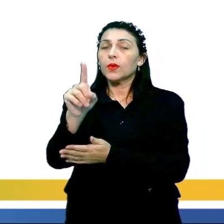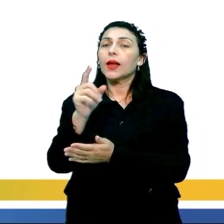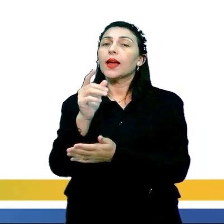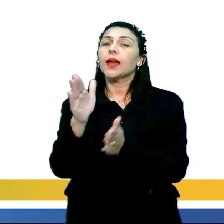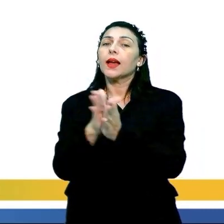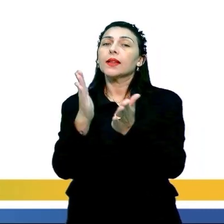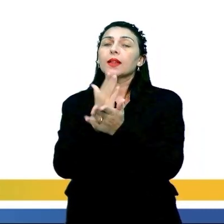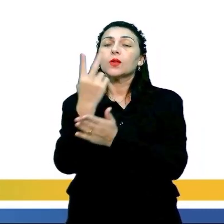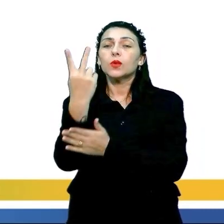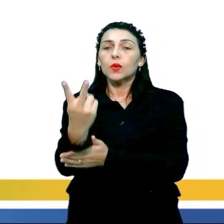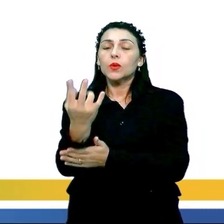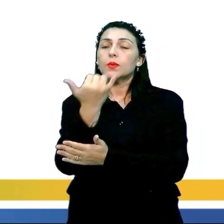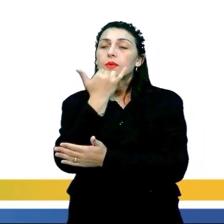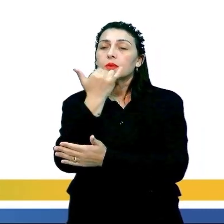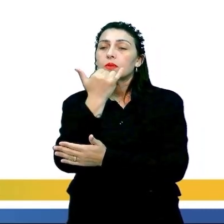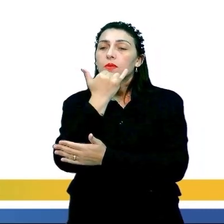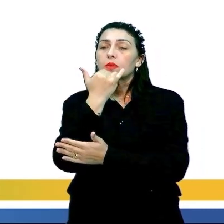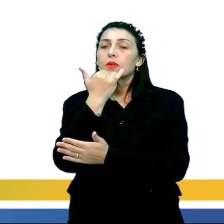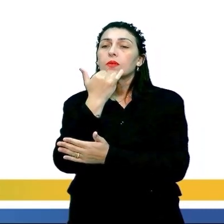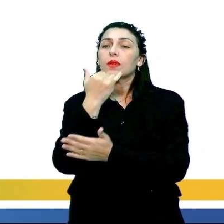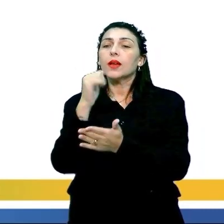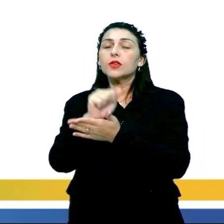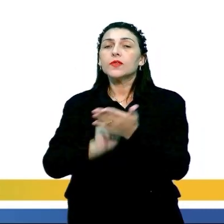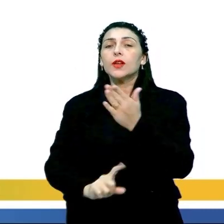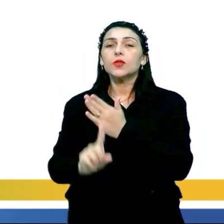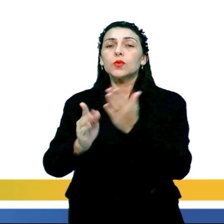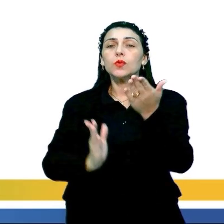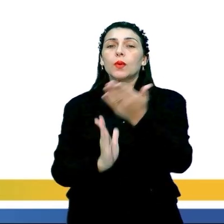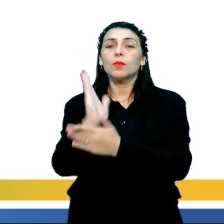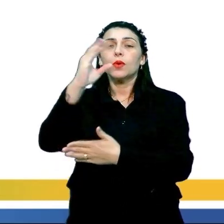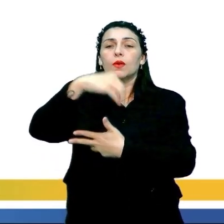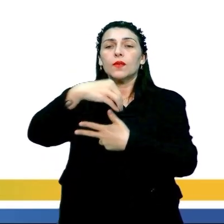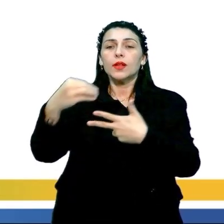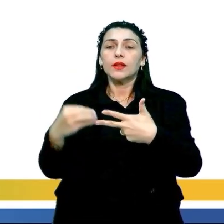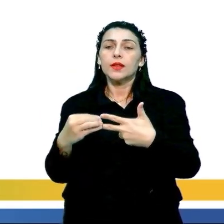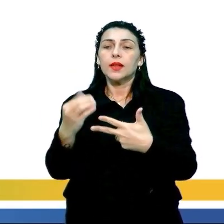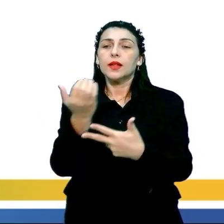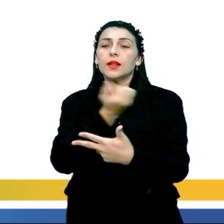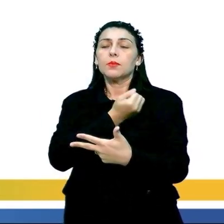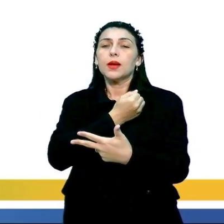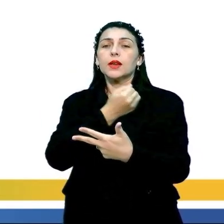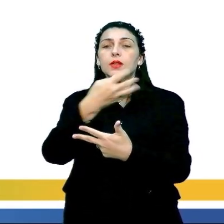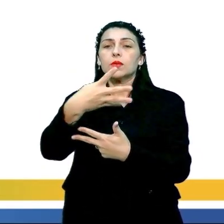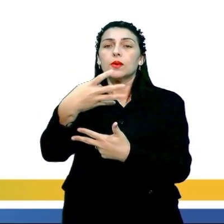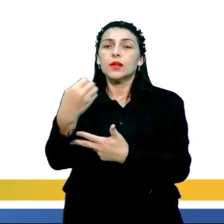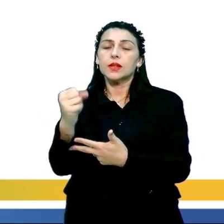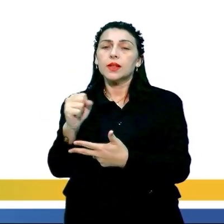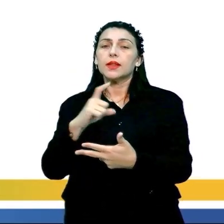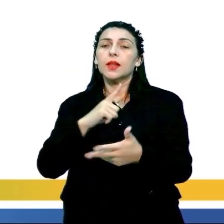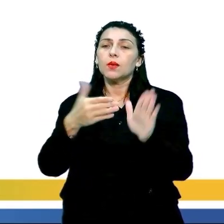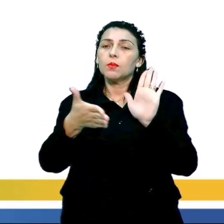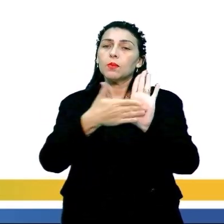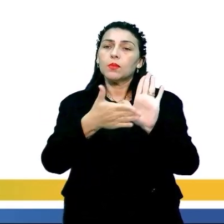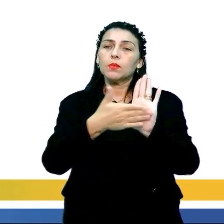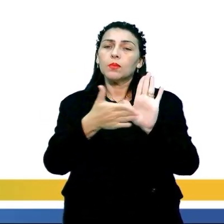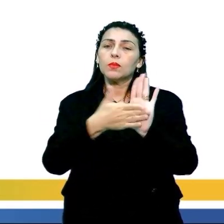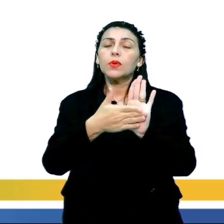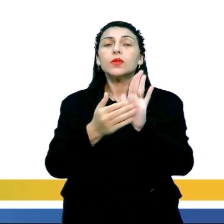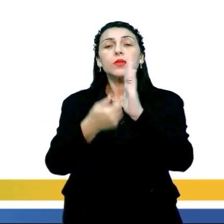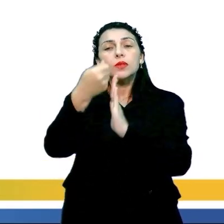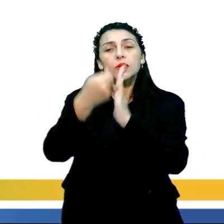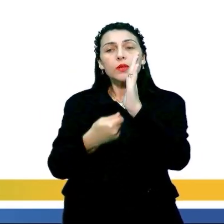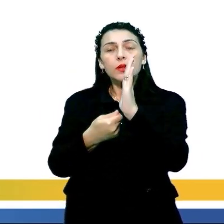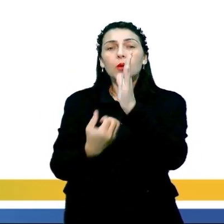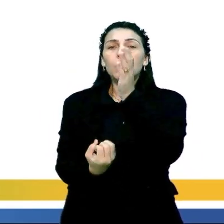2, perdão, é a atividade 1 do Aprova Enem. Lá na página 48 nós temos uma proposta de